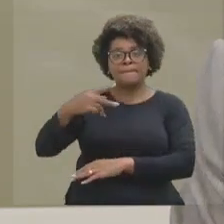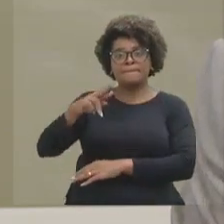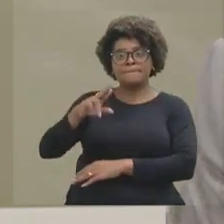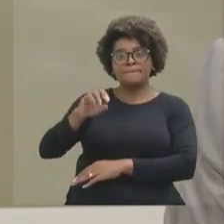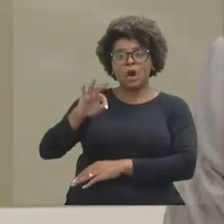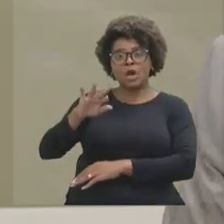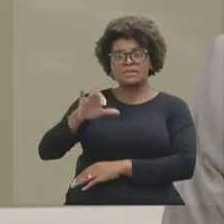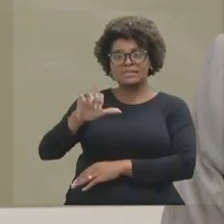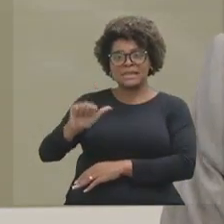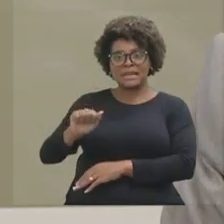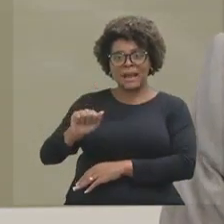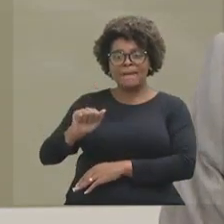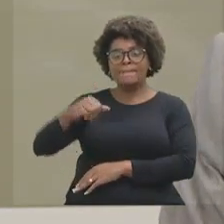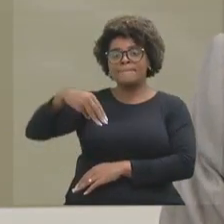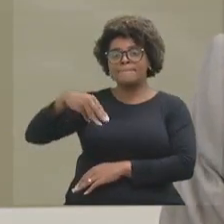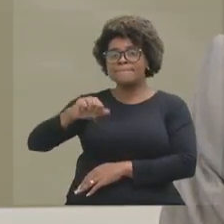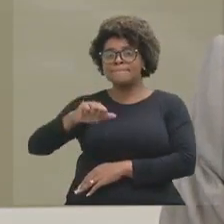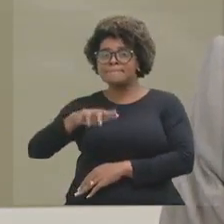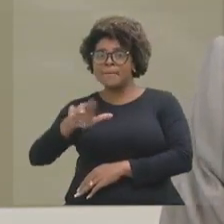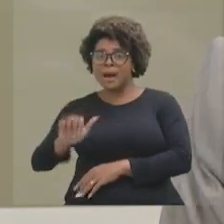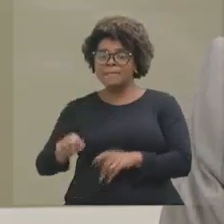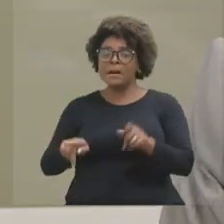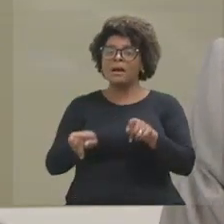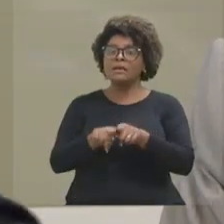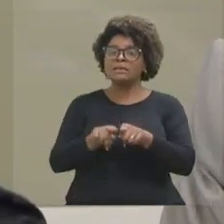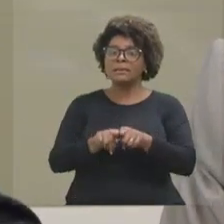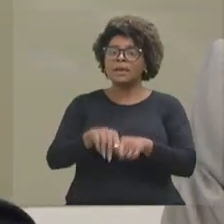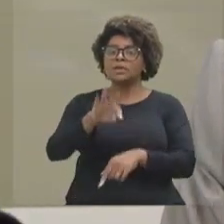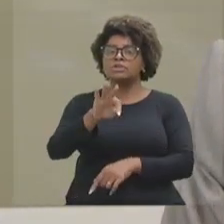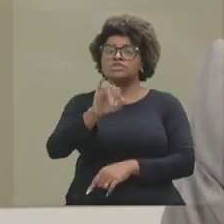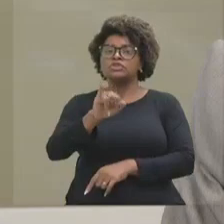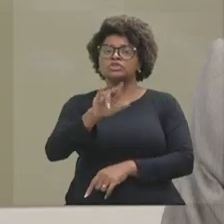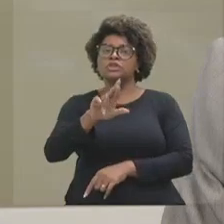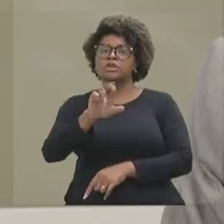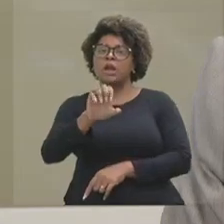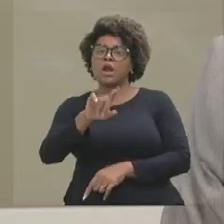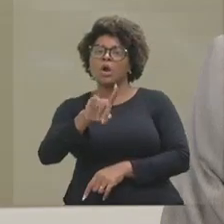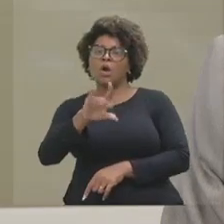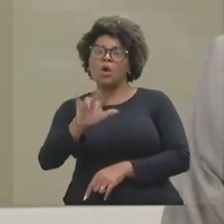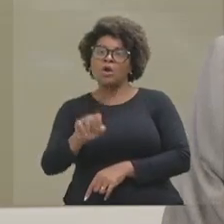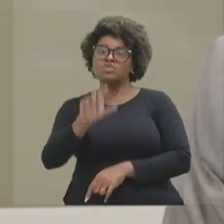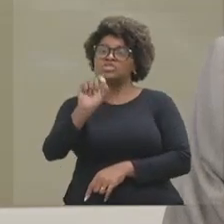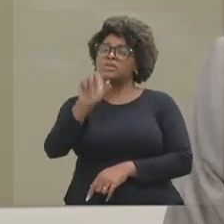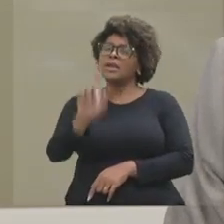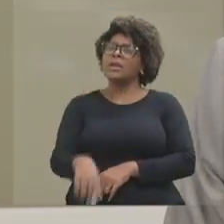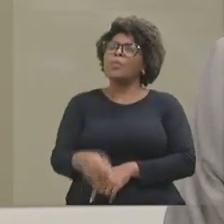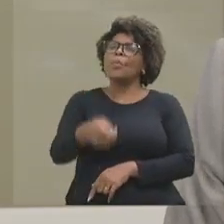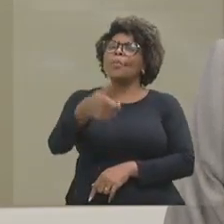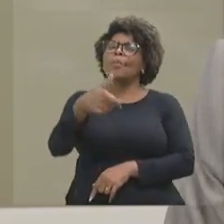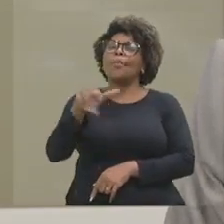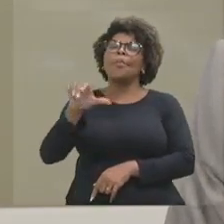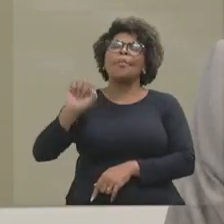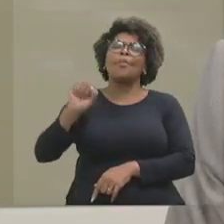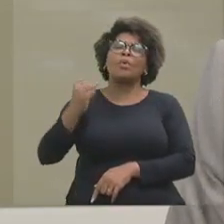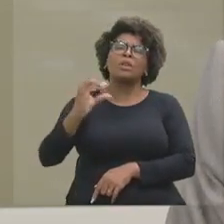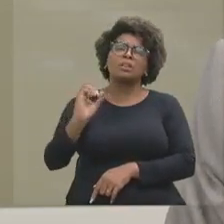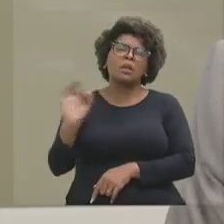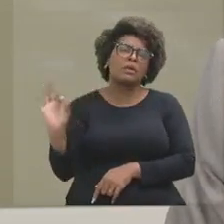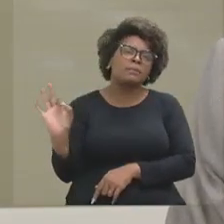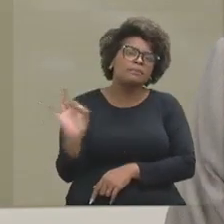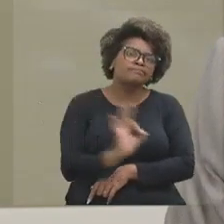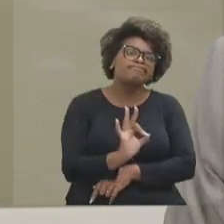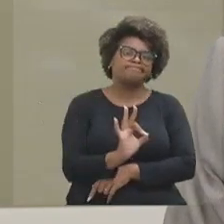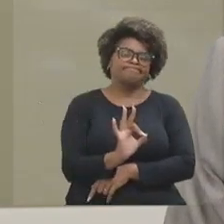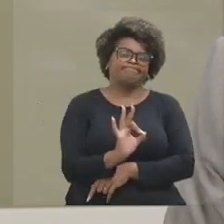juntos fazem aí quase 80% dos cânceres E isso se deve à questão de que as biópsias